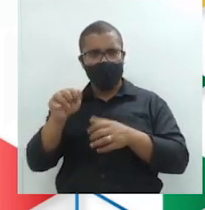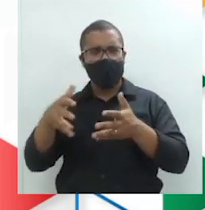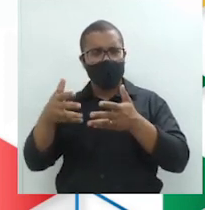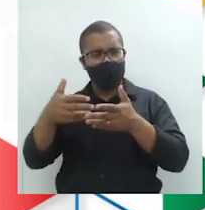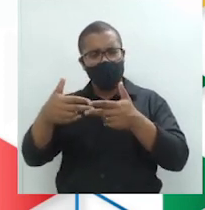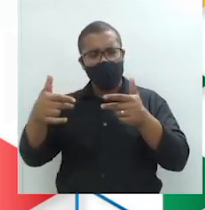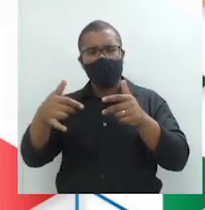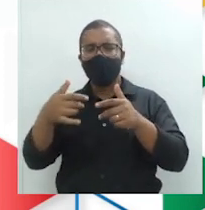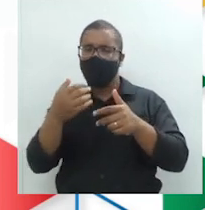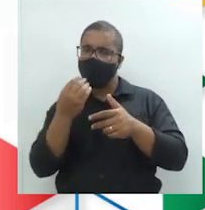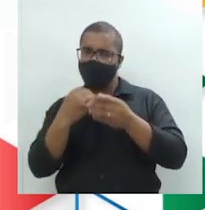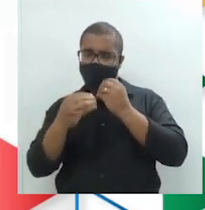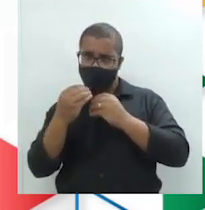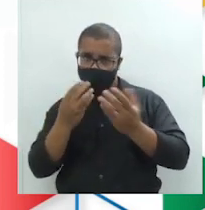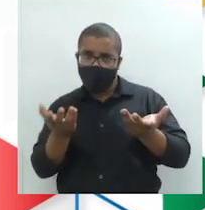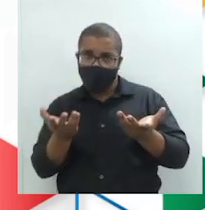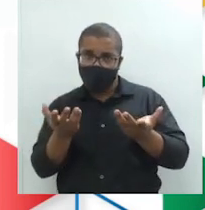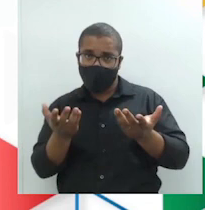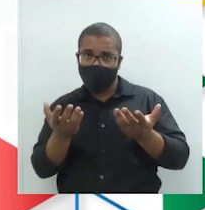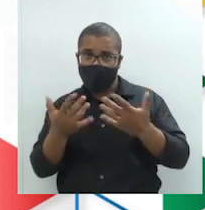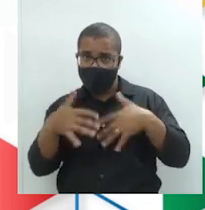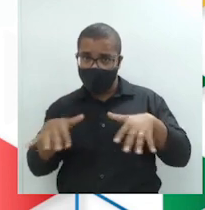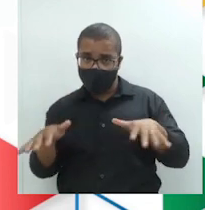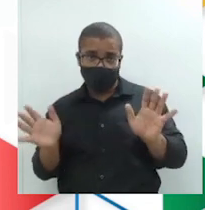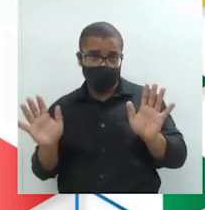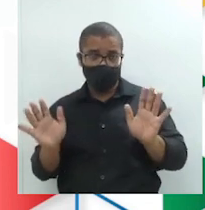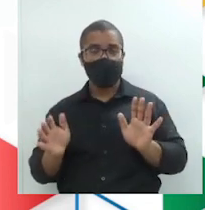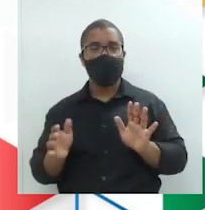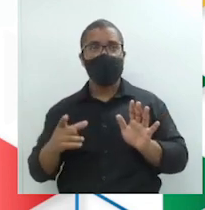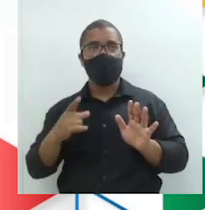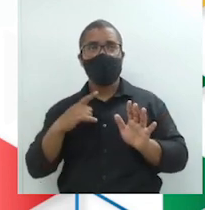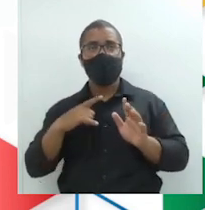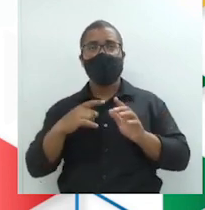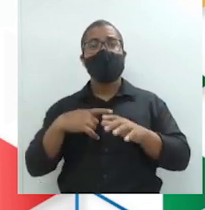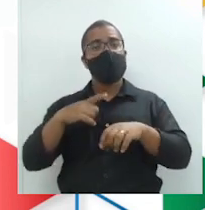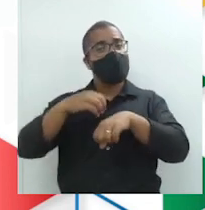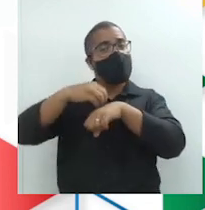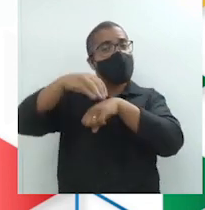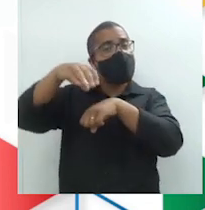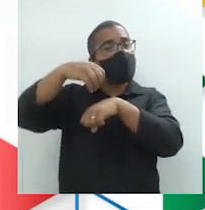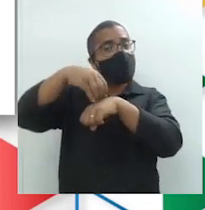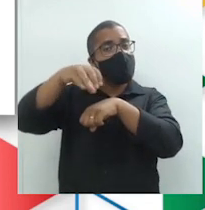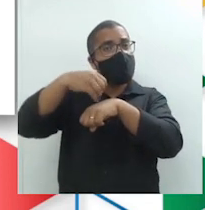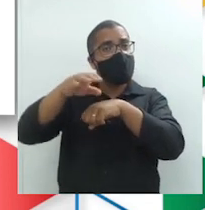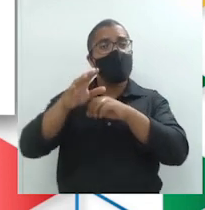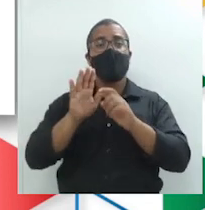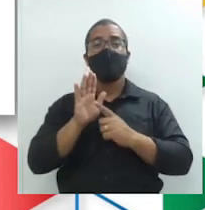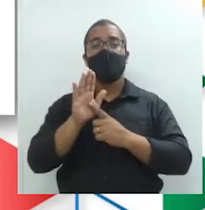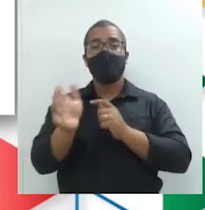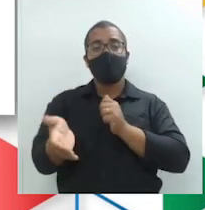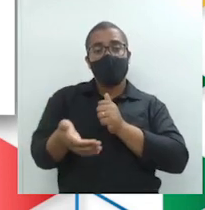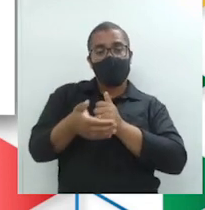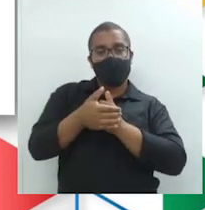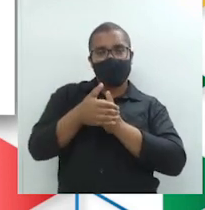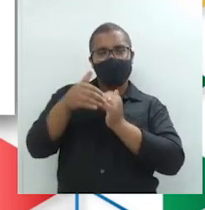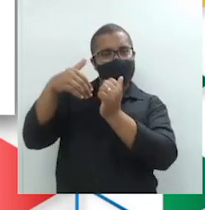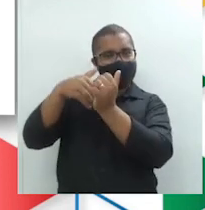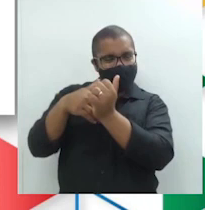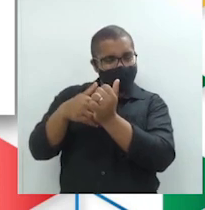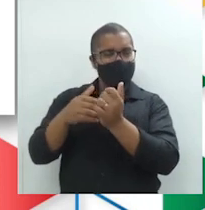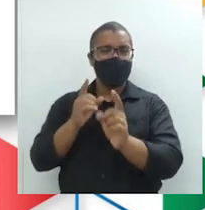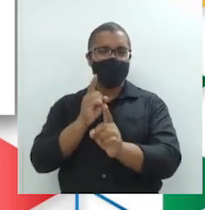vão sinalizar, certo? Um outro sentido, o implícito. E aqui vamos ver